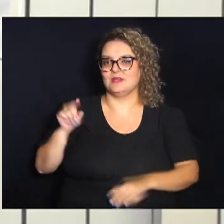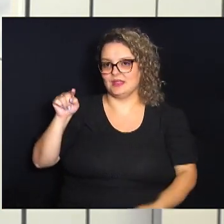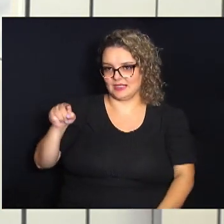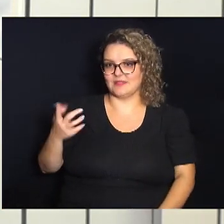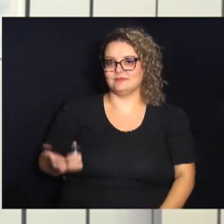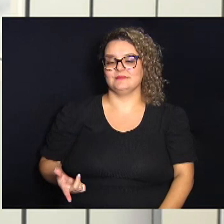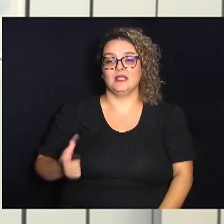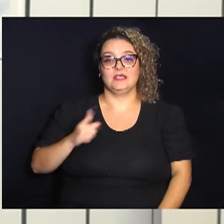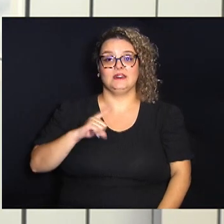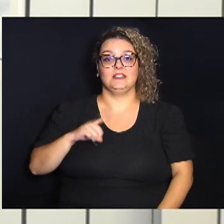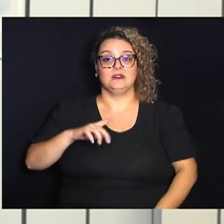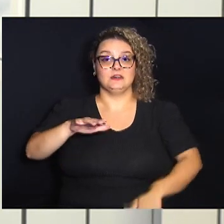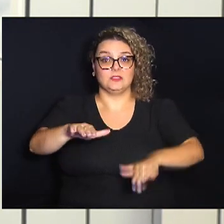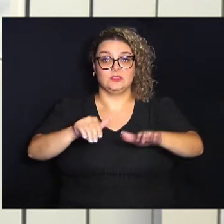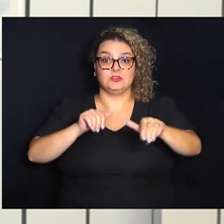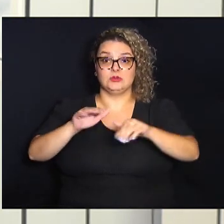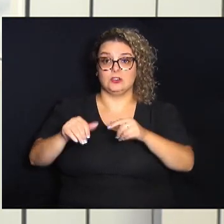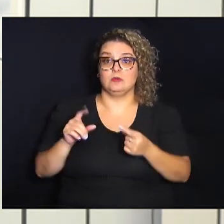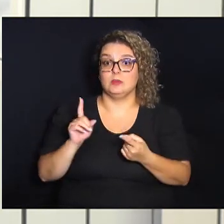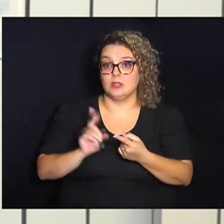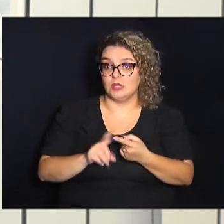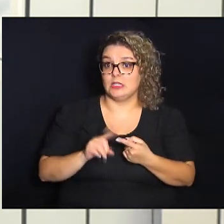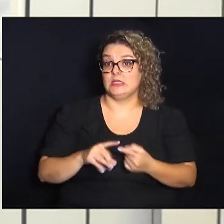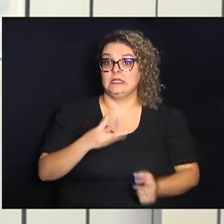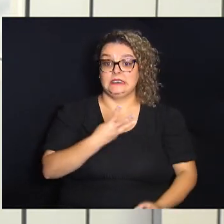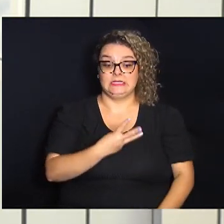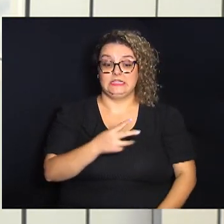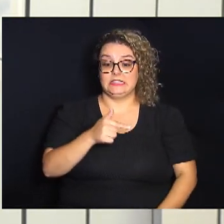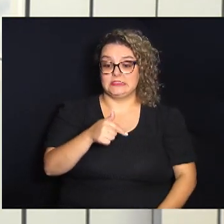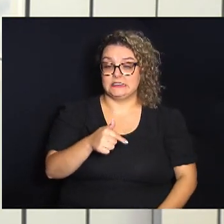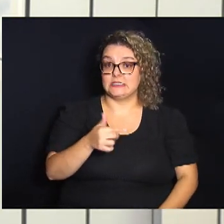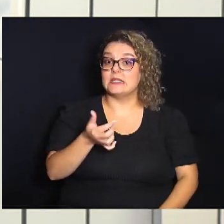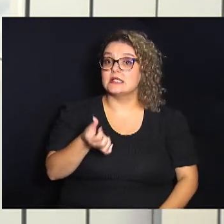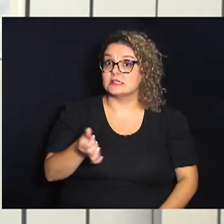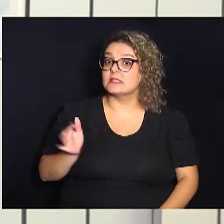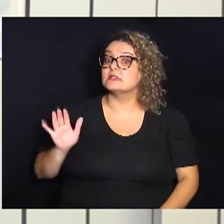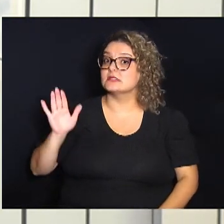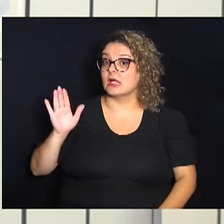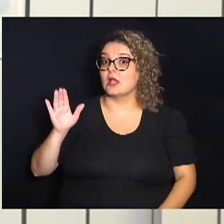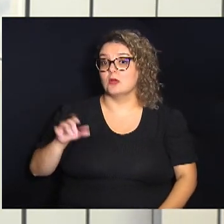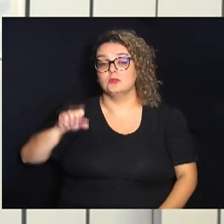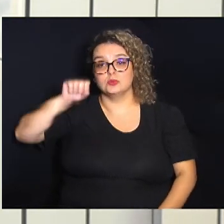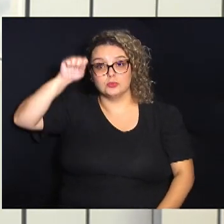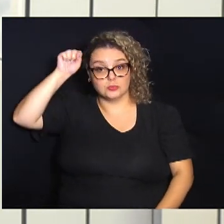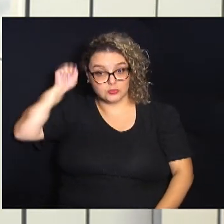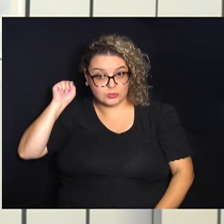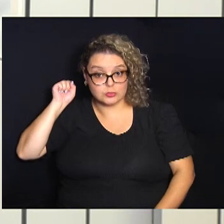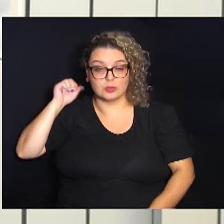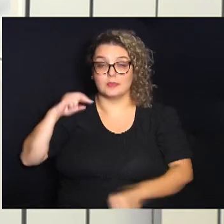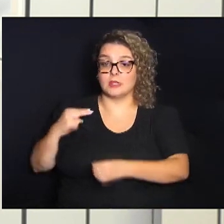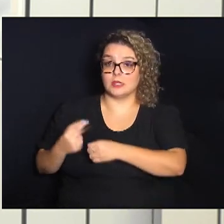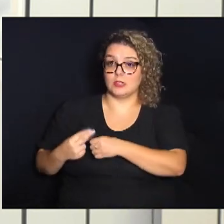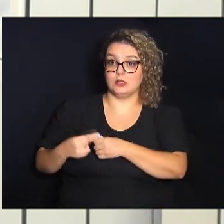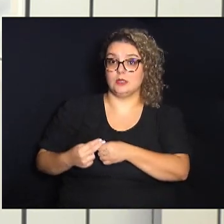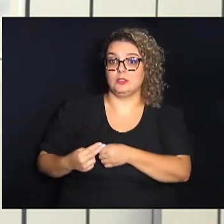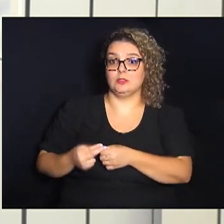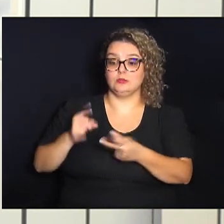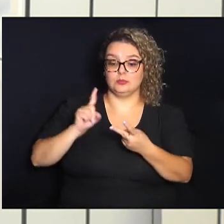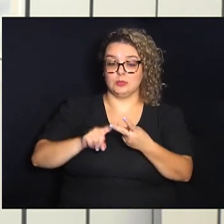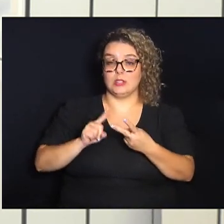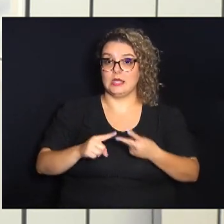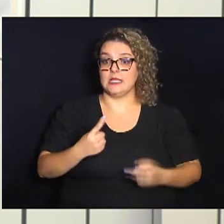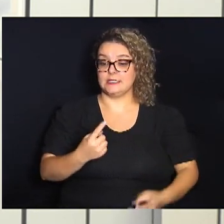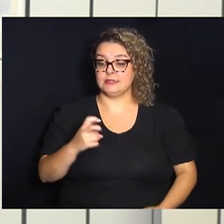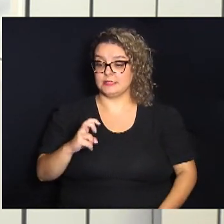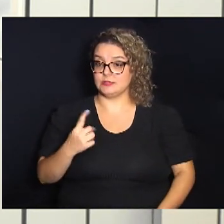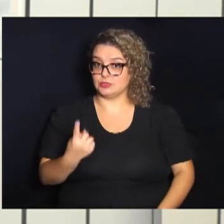estão sendo convocados então 376 candidatos pelo vestibular da Unicamp,